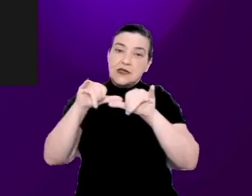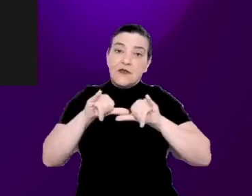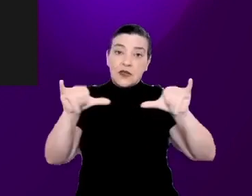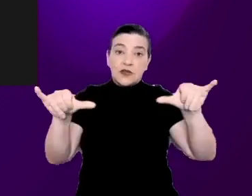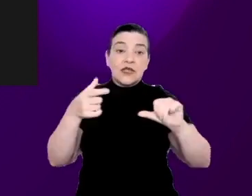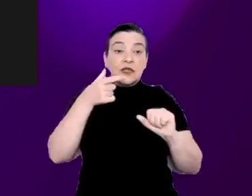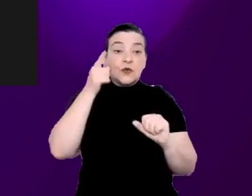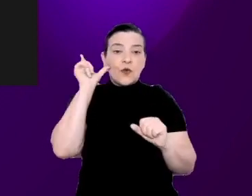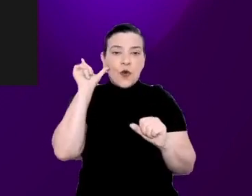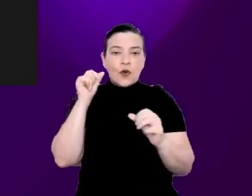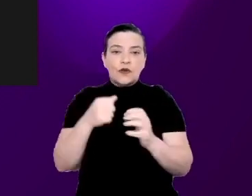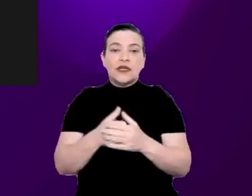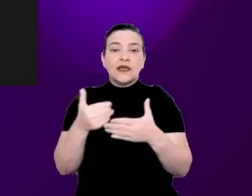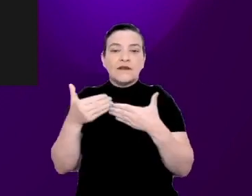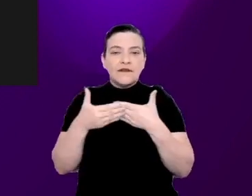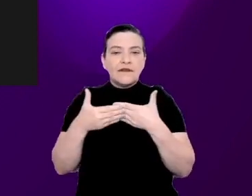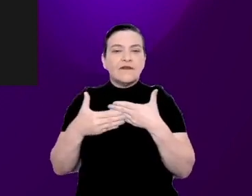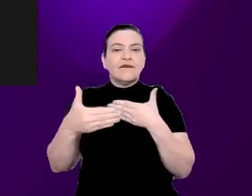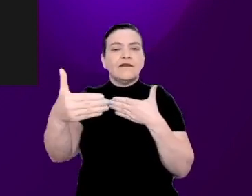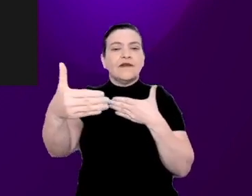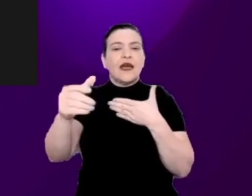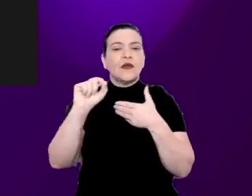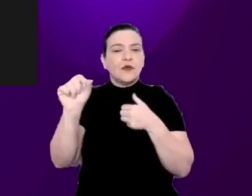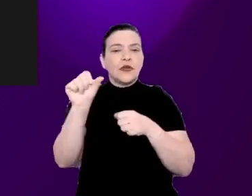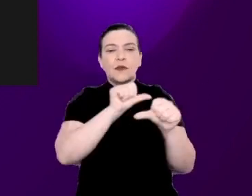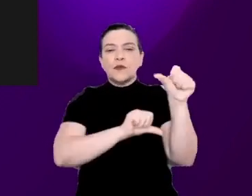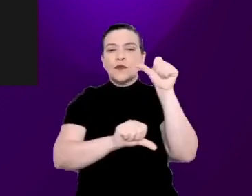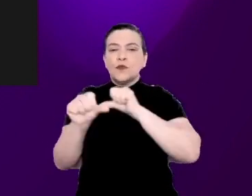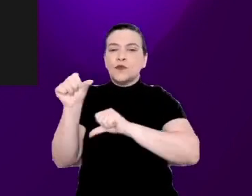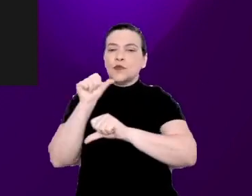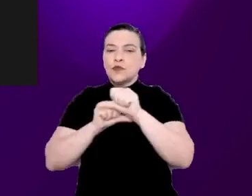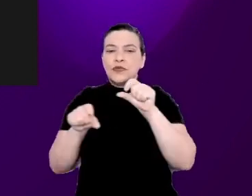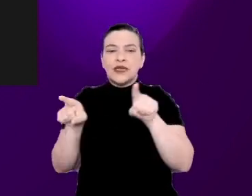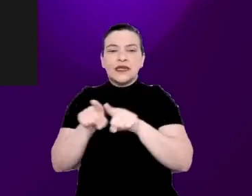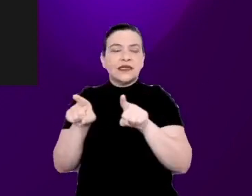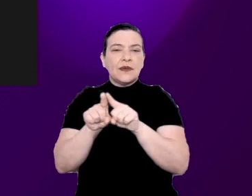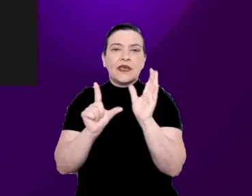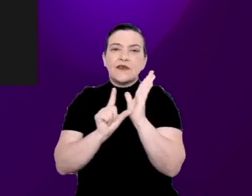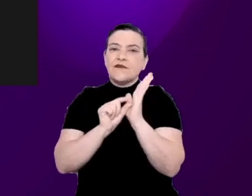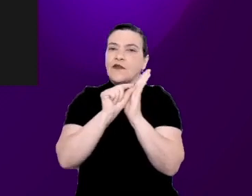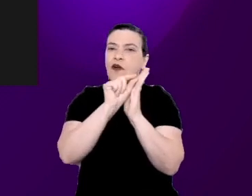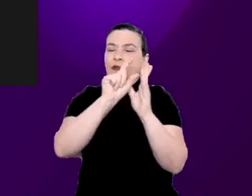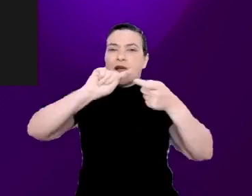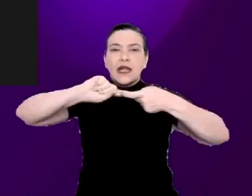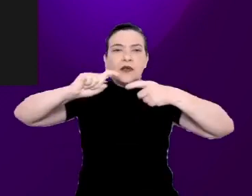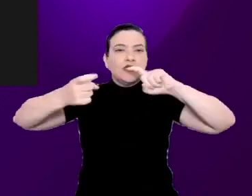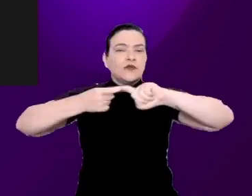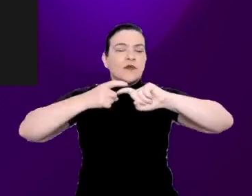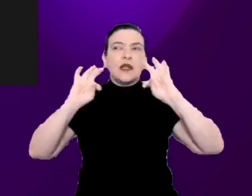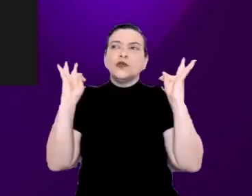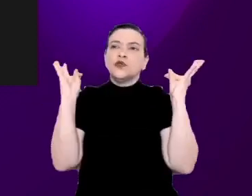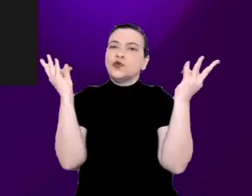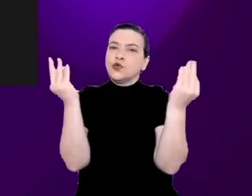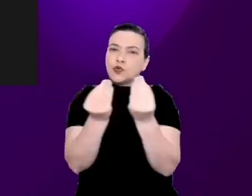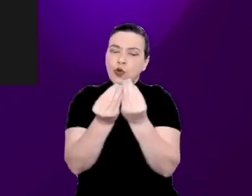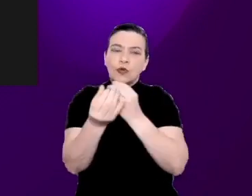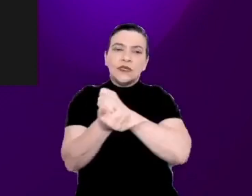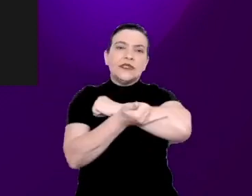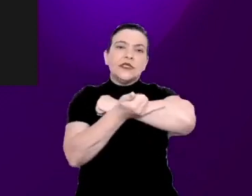ontem, que vai basicamente reformar e informatizar e automatizar todas as estruturas